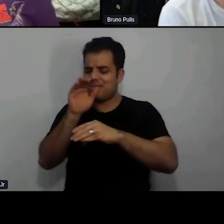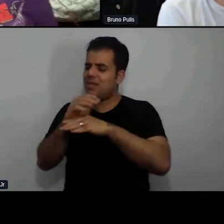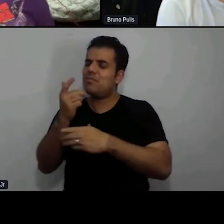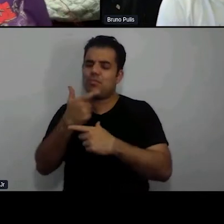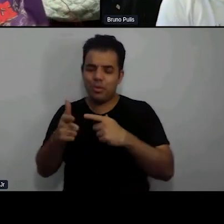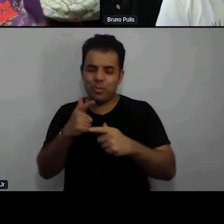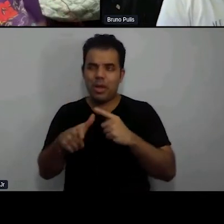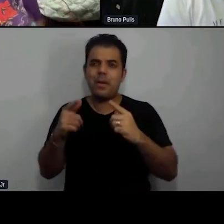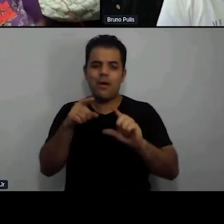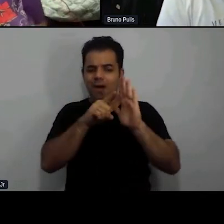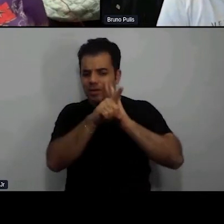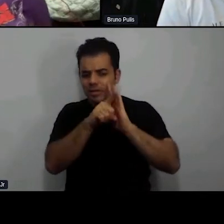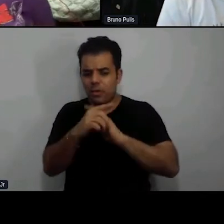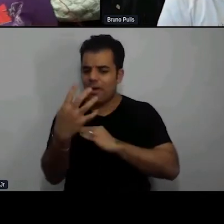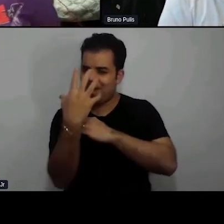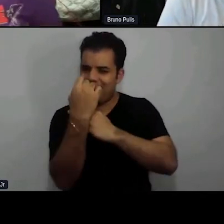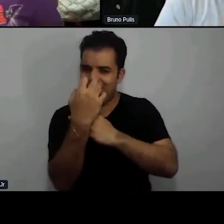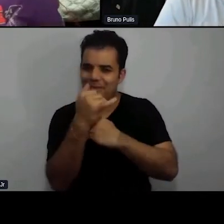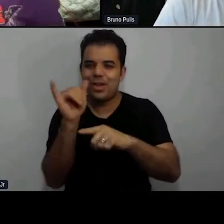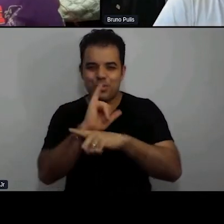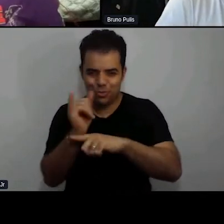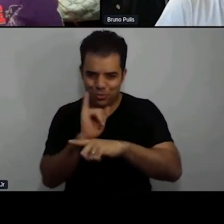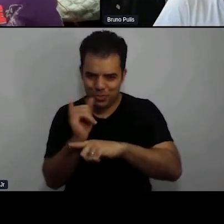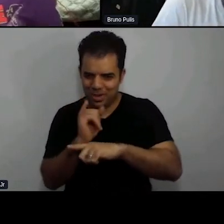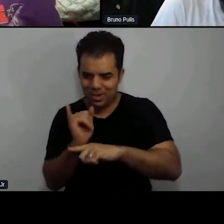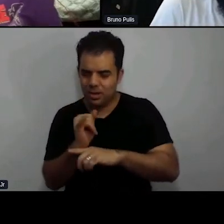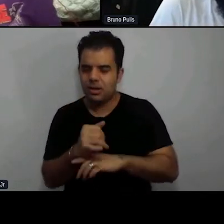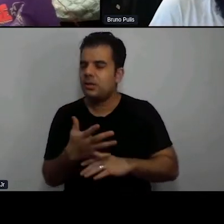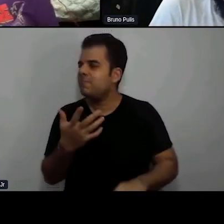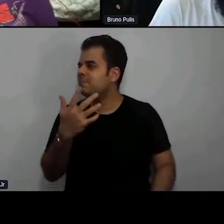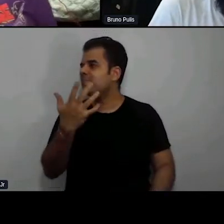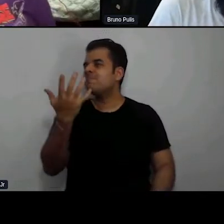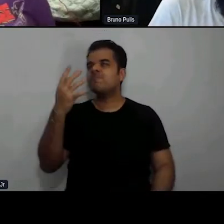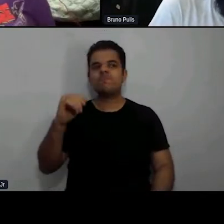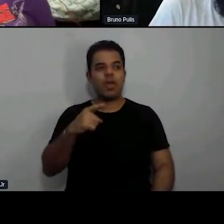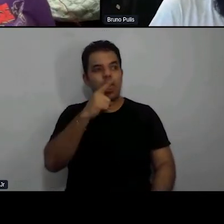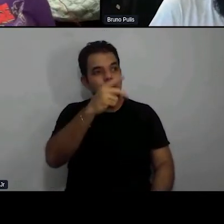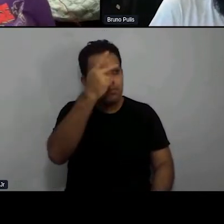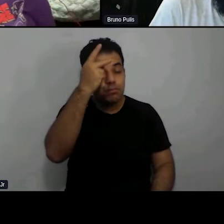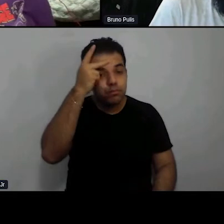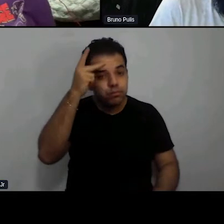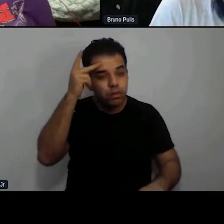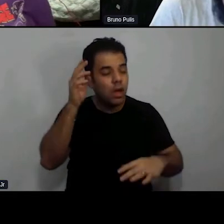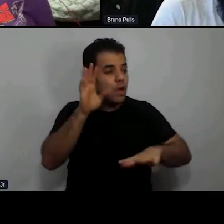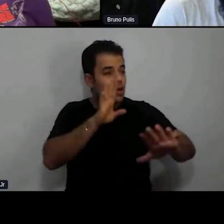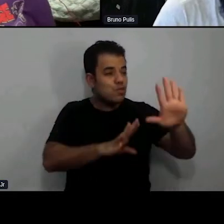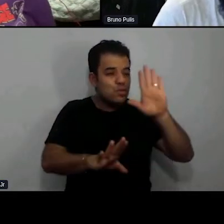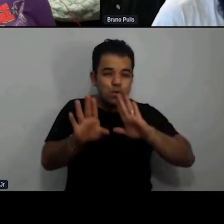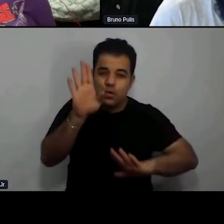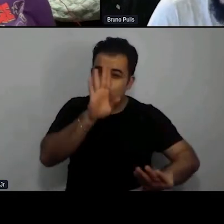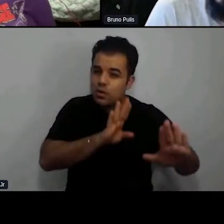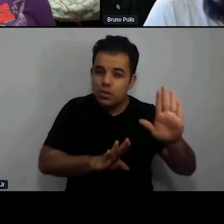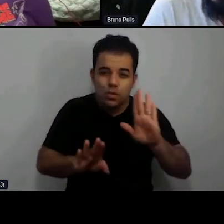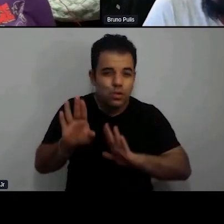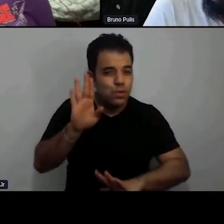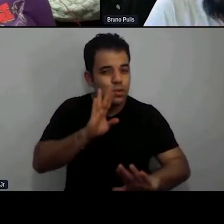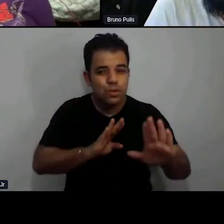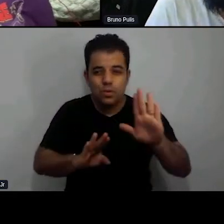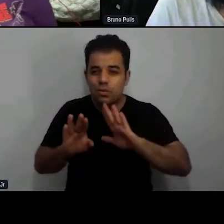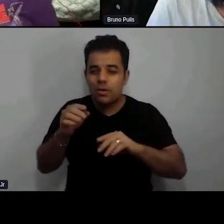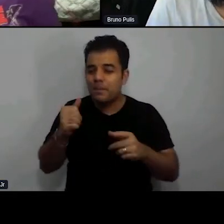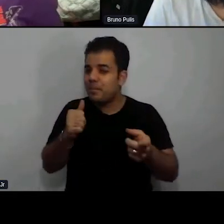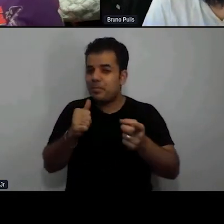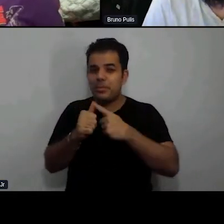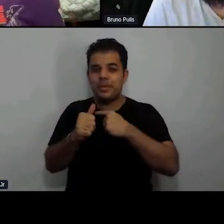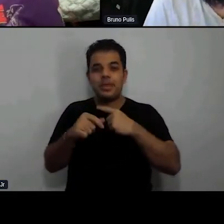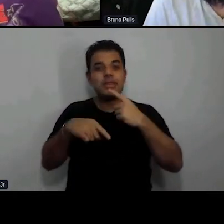YouTube. Eu fico vendo essas coisas e falo assim, cara, se a pessoa que tivesse um cuidado mínimo aqui, ela não ia passar